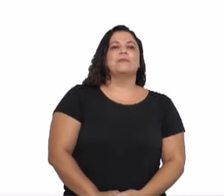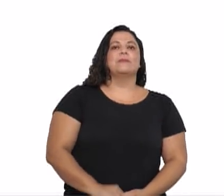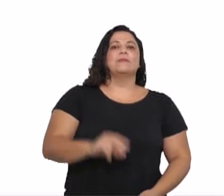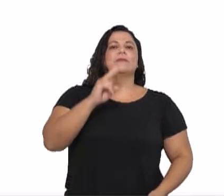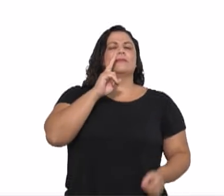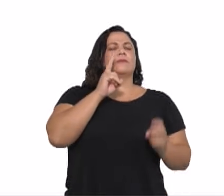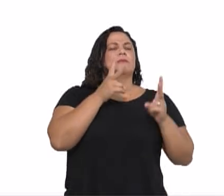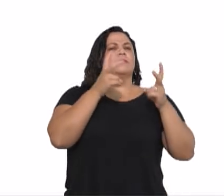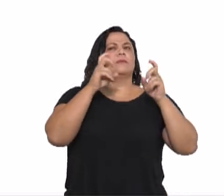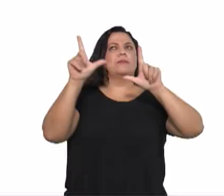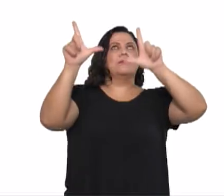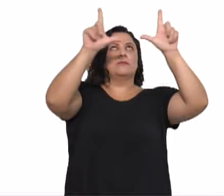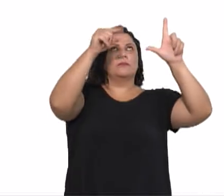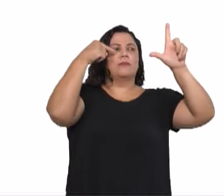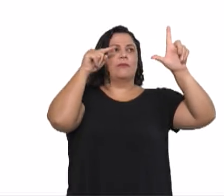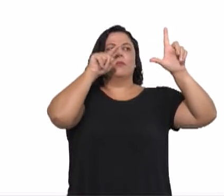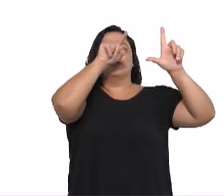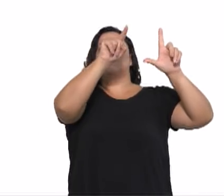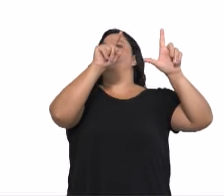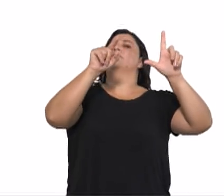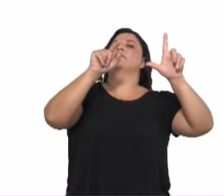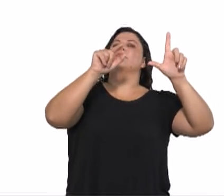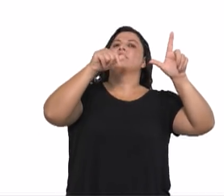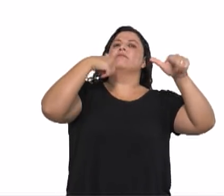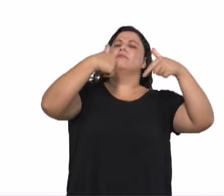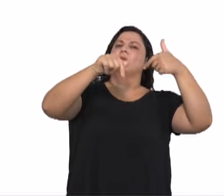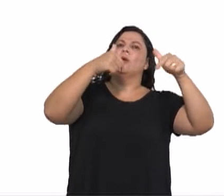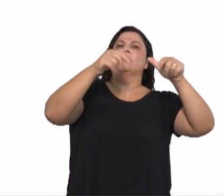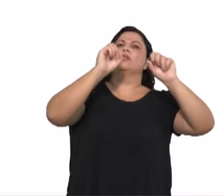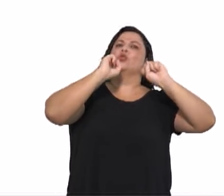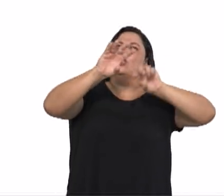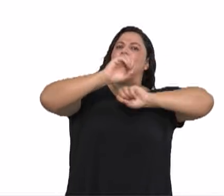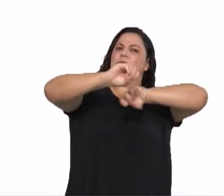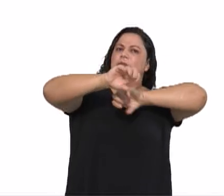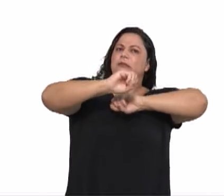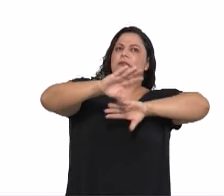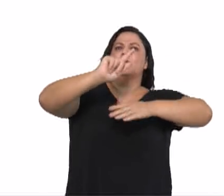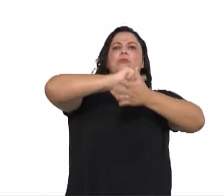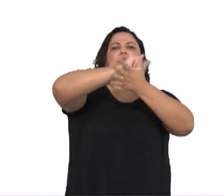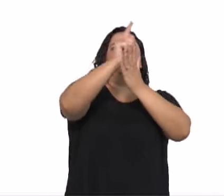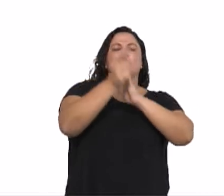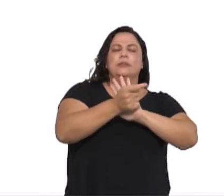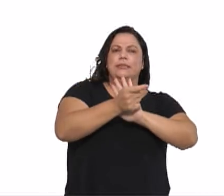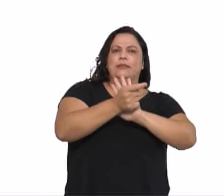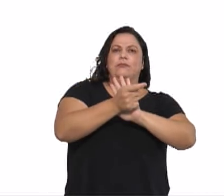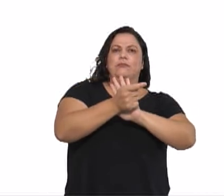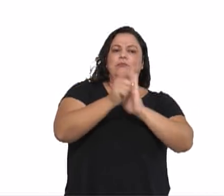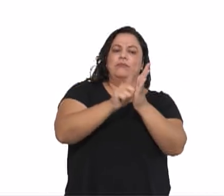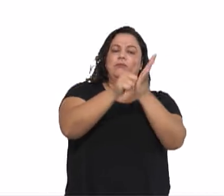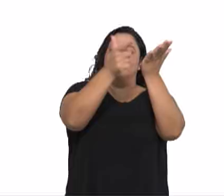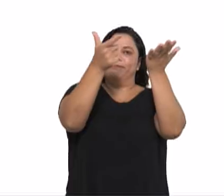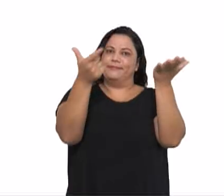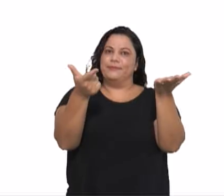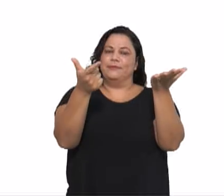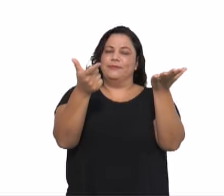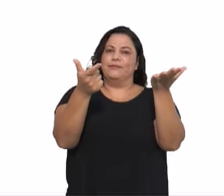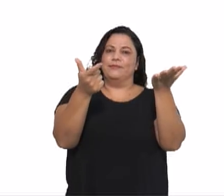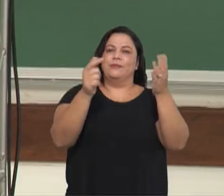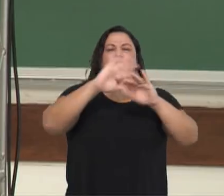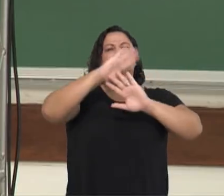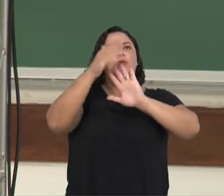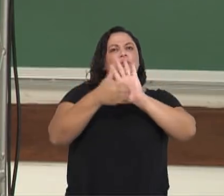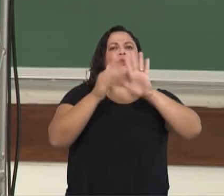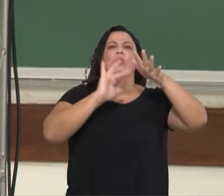Vejam, nós trabalhamos enquanto gêneros textuais no campo jornalístico e midiático. Quando eu falo de